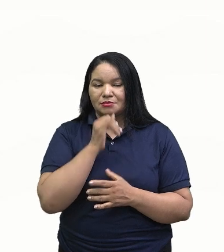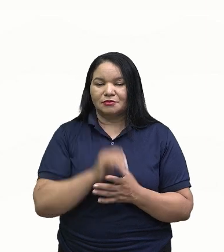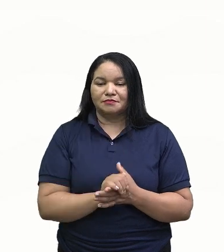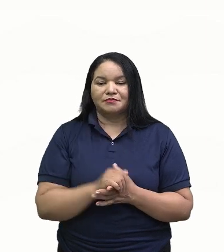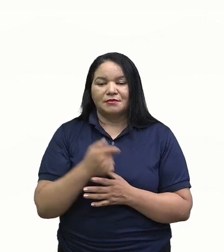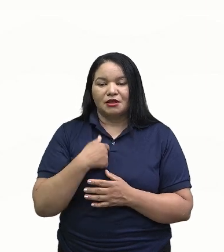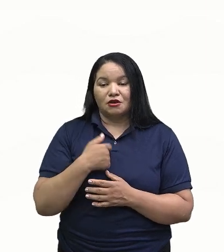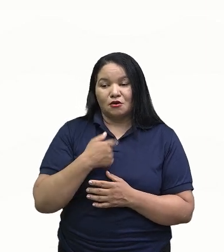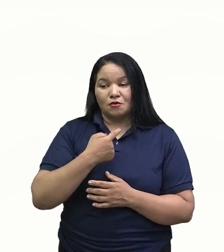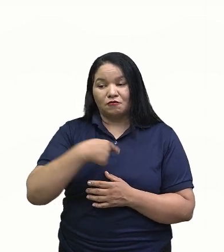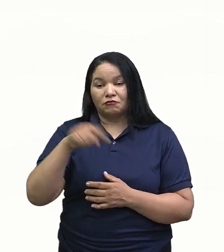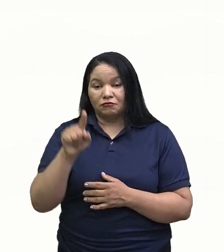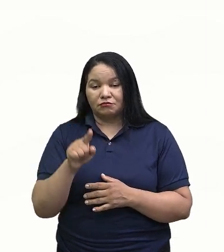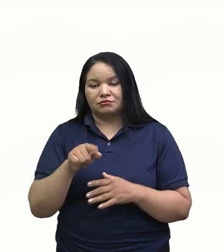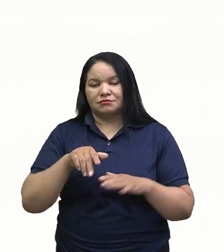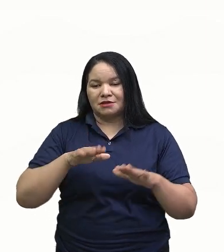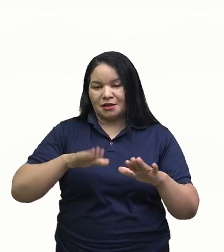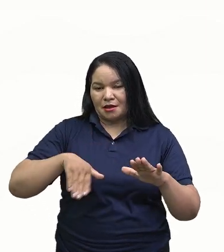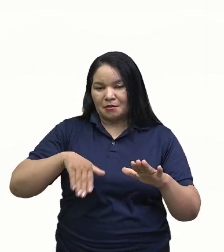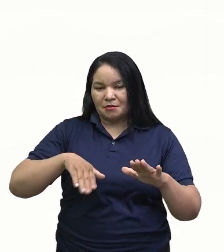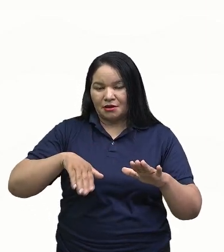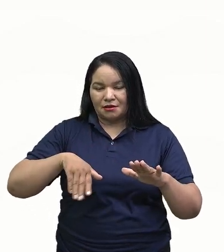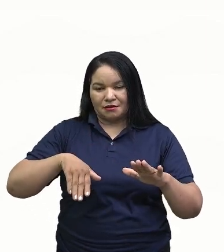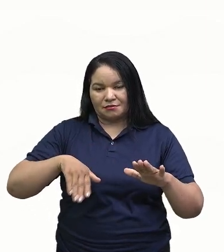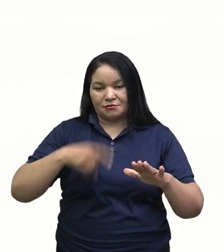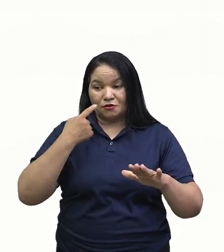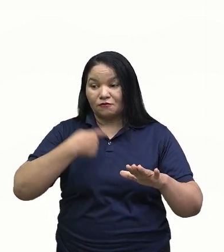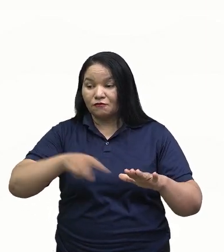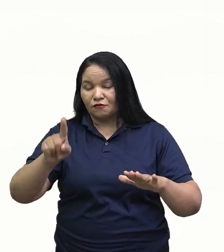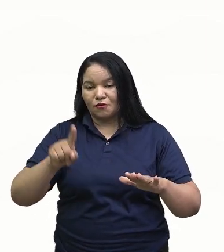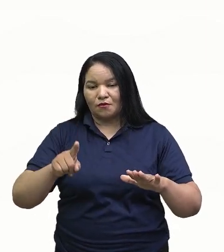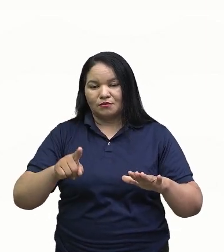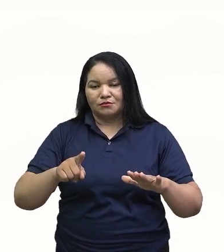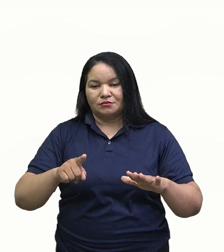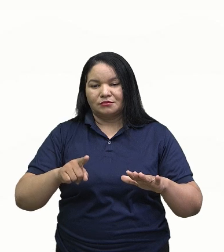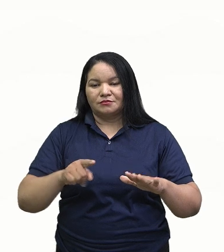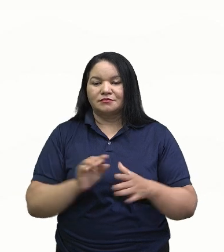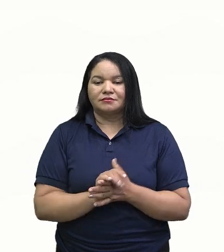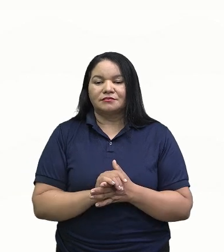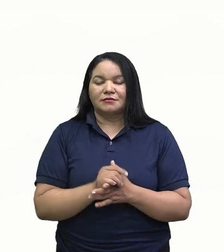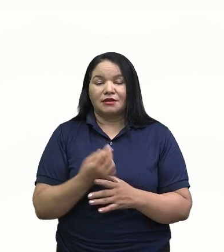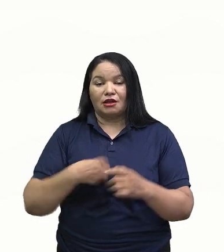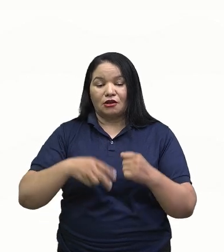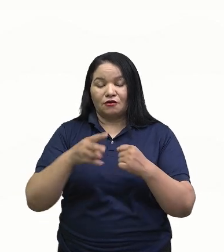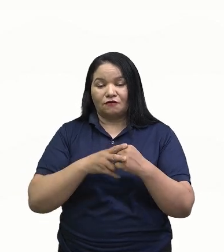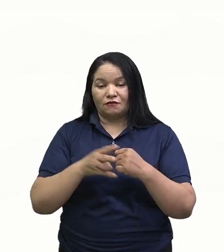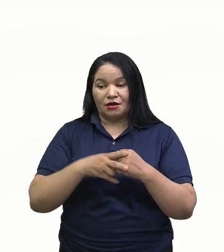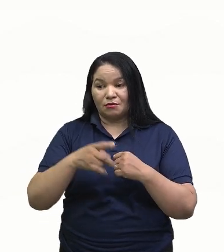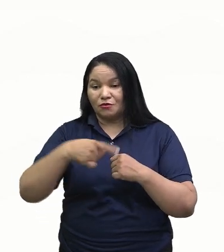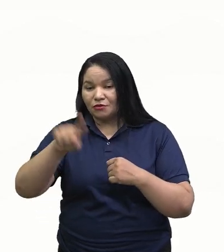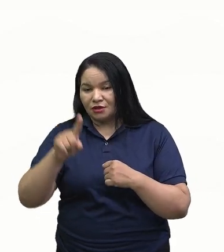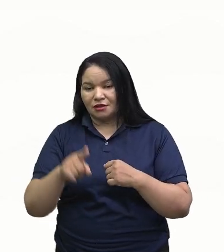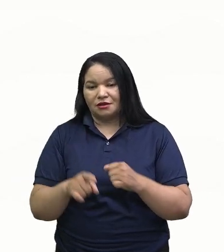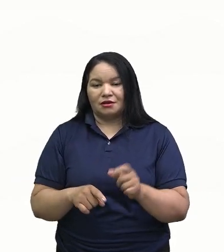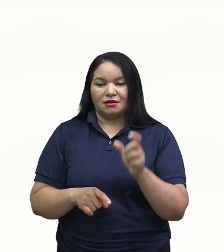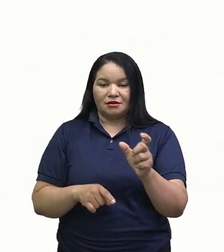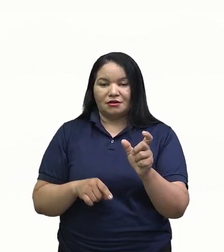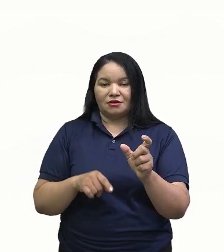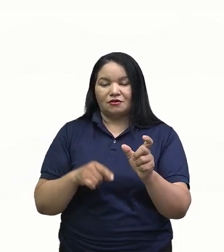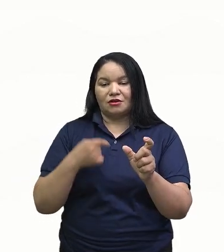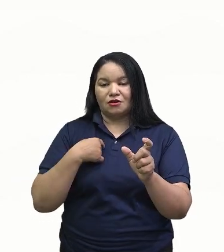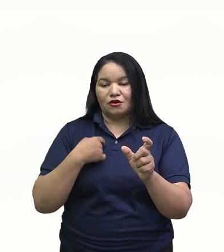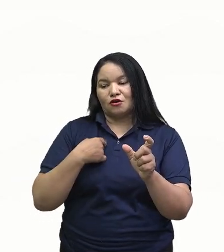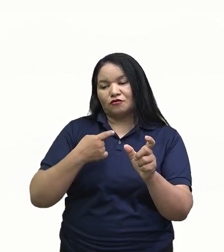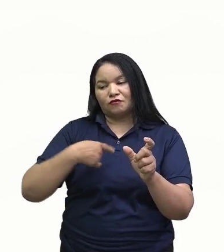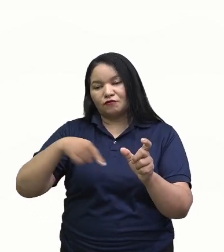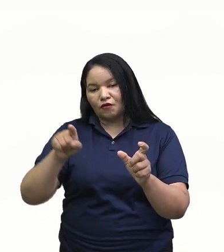à praia. Então, observem que o verbo ir está conjugado aqui, ó, no presente.